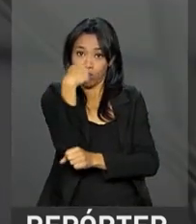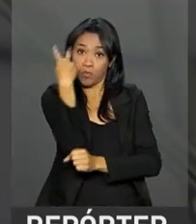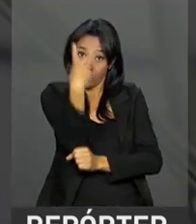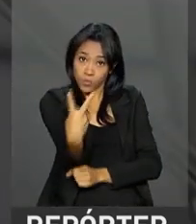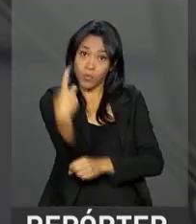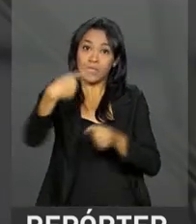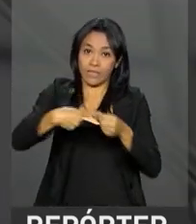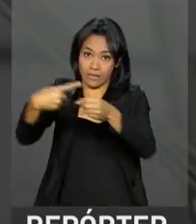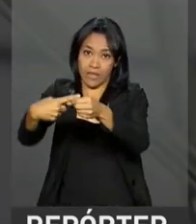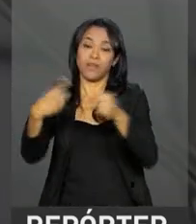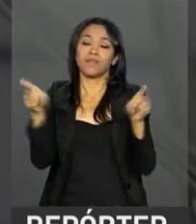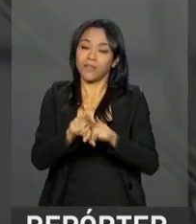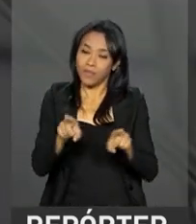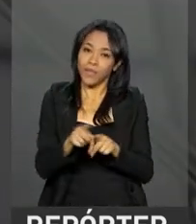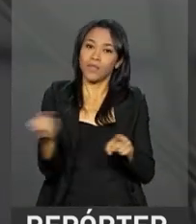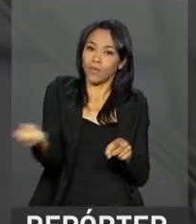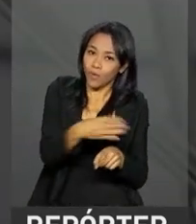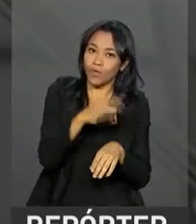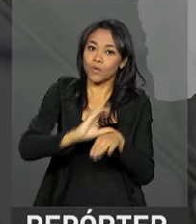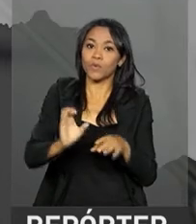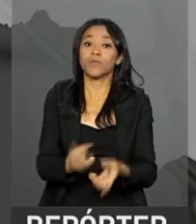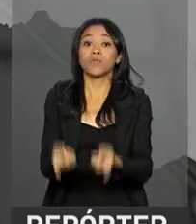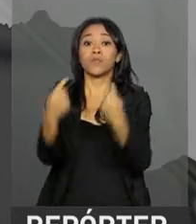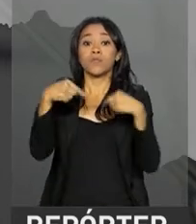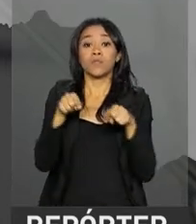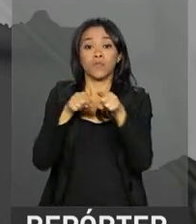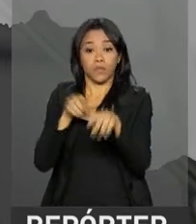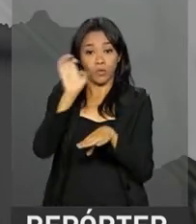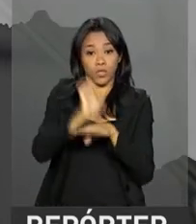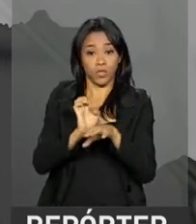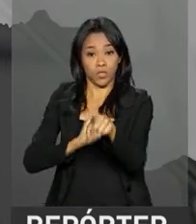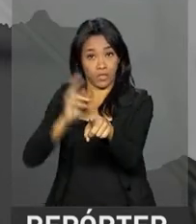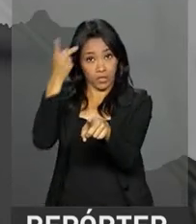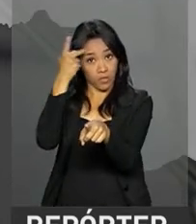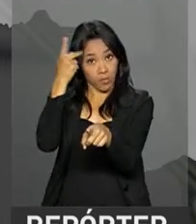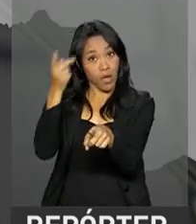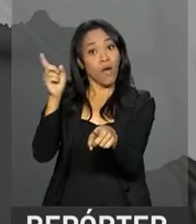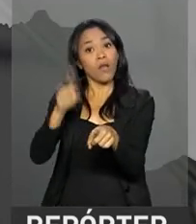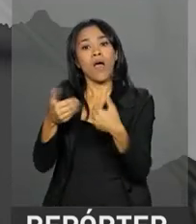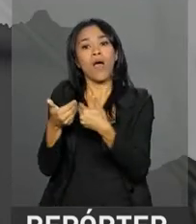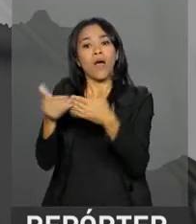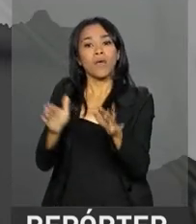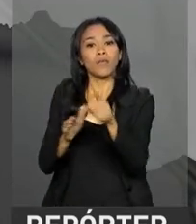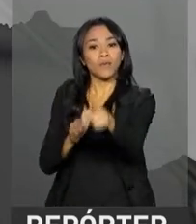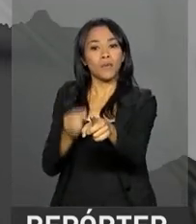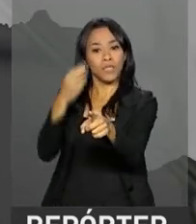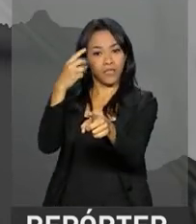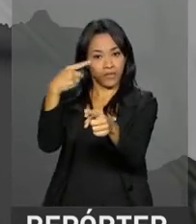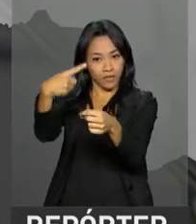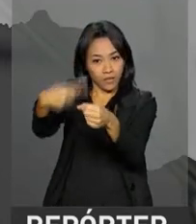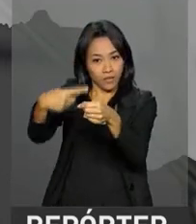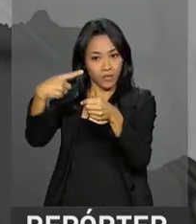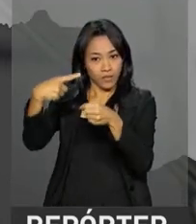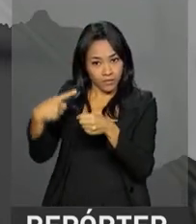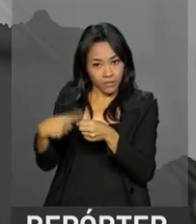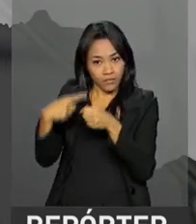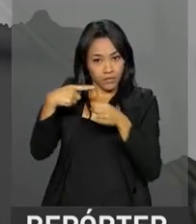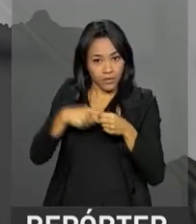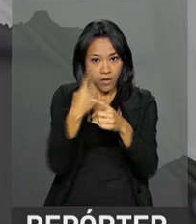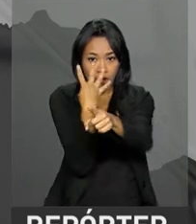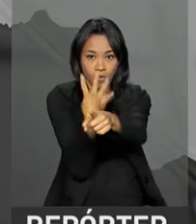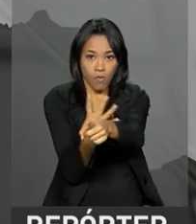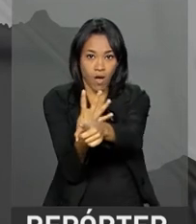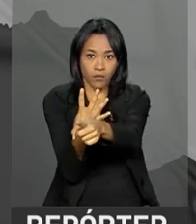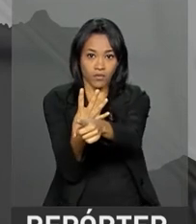também vão ganhar cursos já em são paulo foi autorizada a abertura de cursos de medicina em araras guarulhos